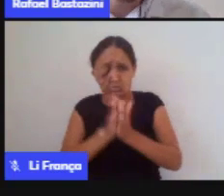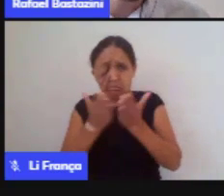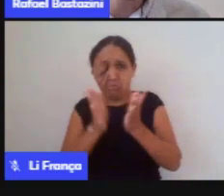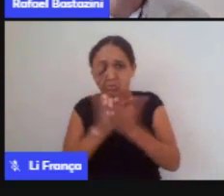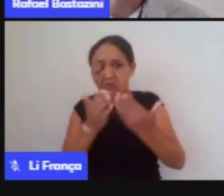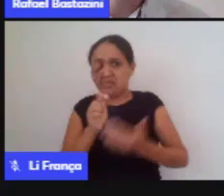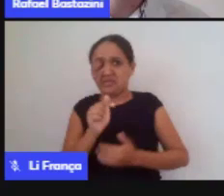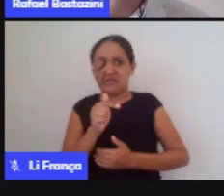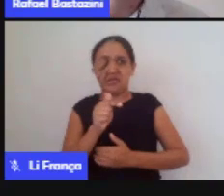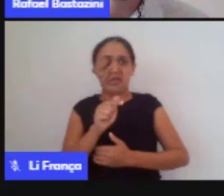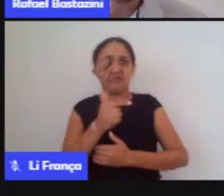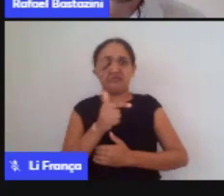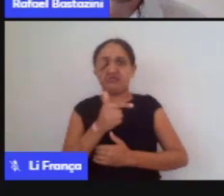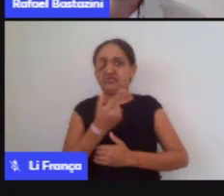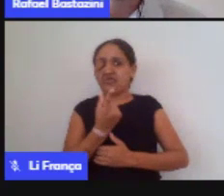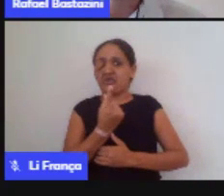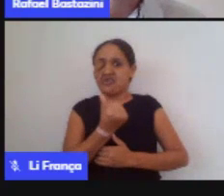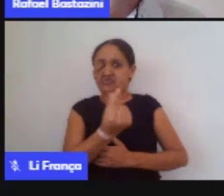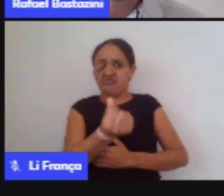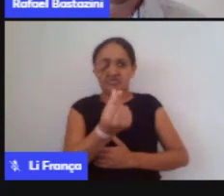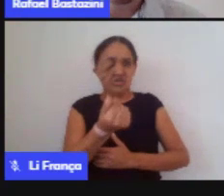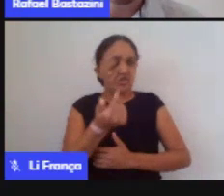política habitacional, não tinham dinheiro também para